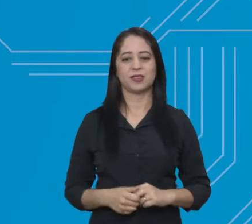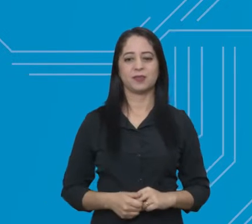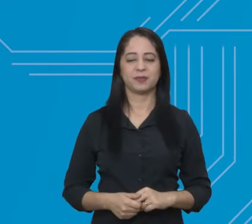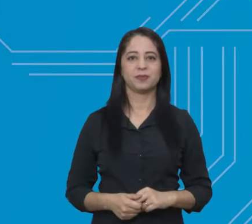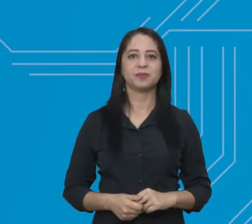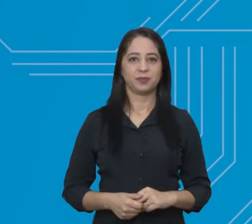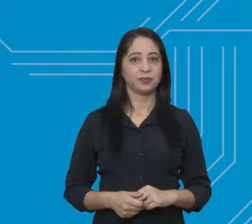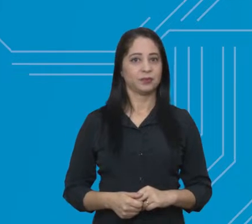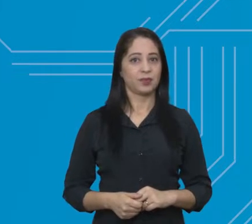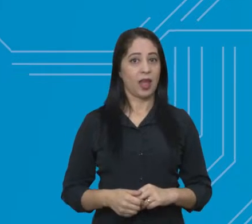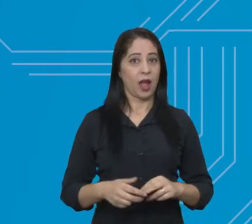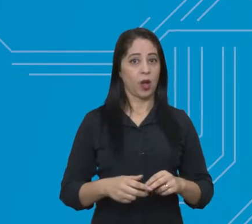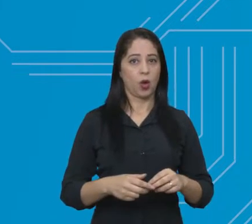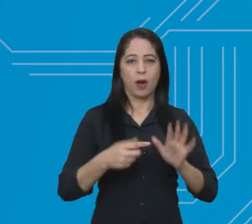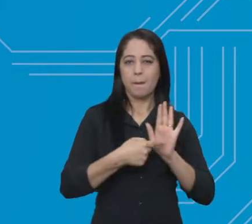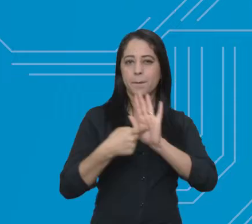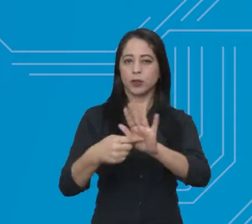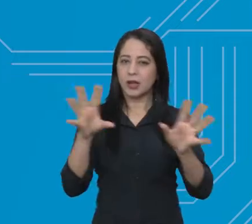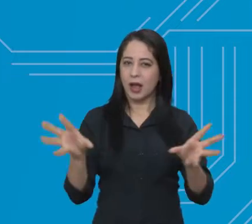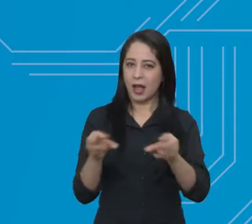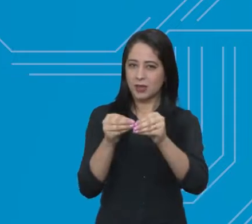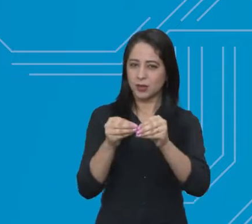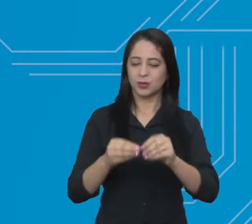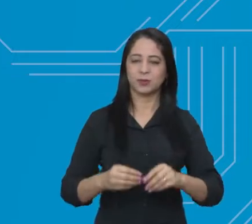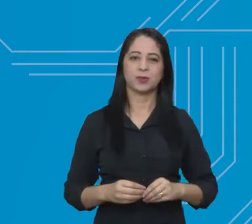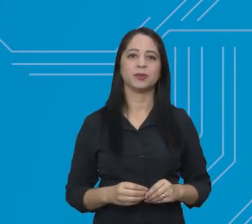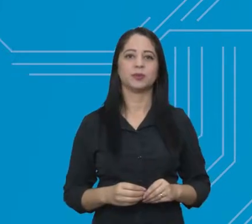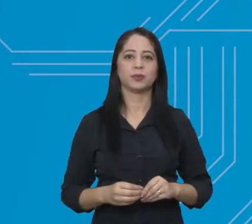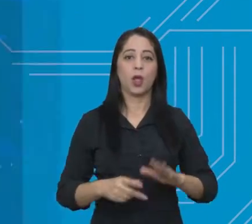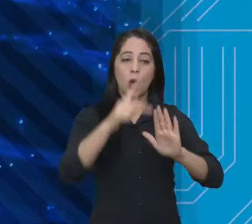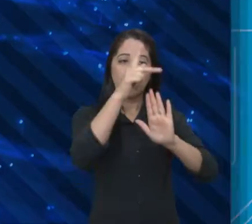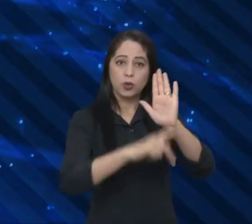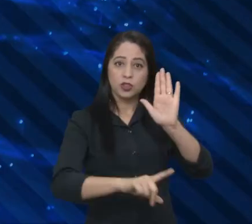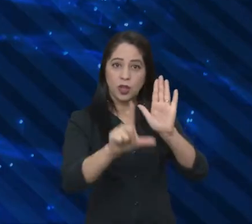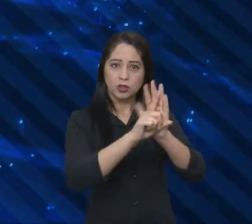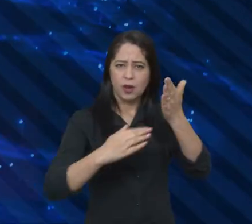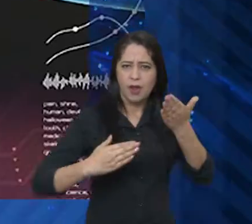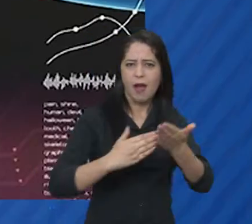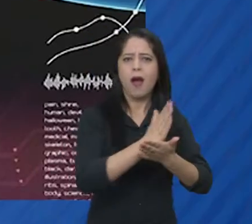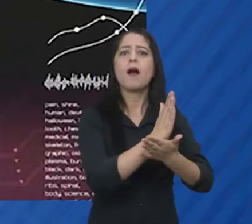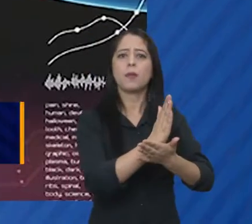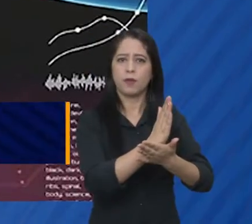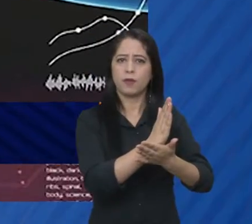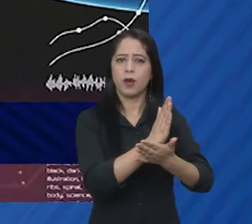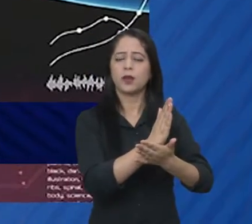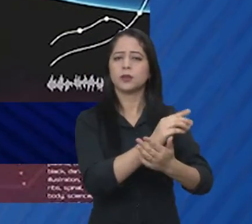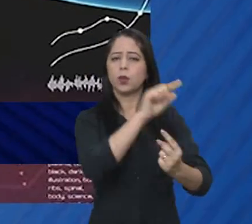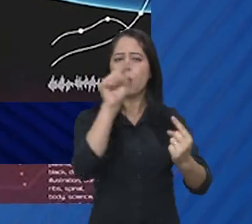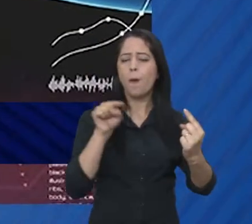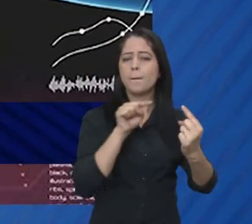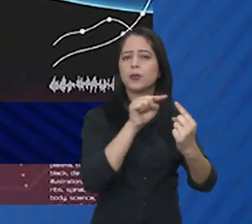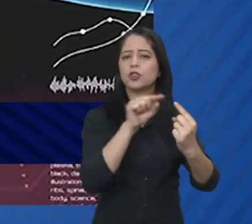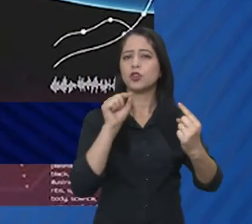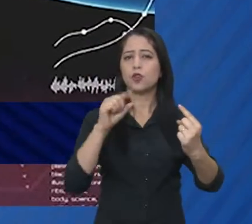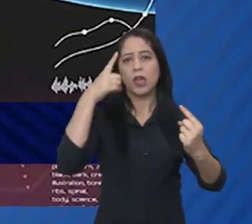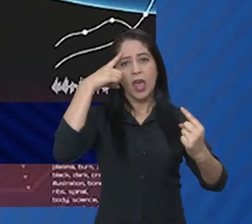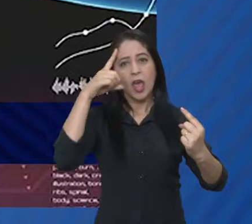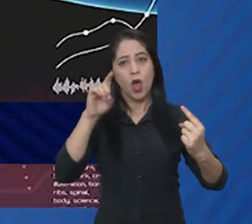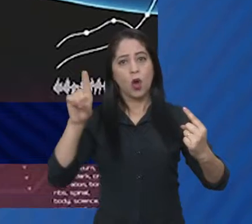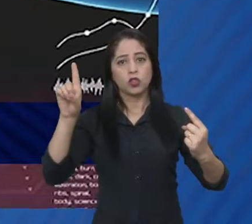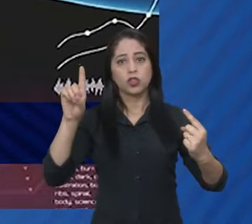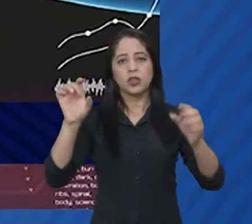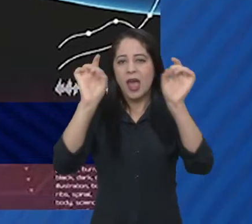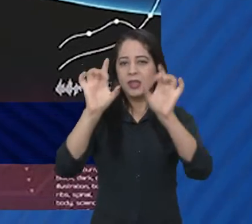Câmara e também na nossa cidade. Vamos aos destaques desta edição. Projeto de lei aprovado na Câmara de São